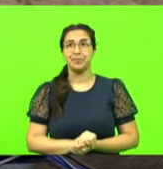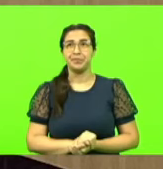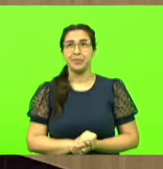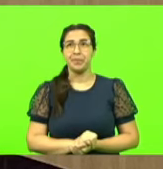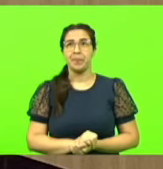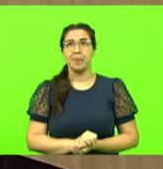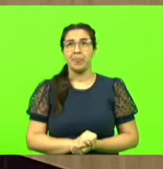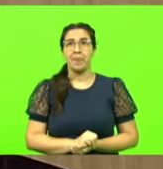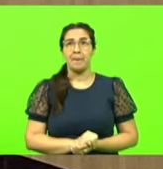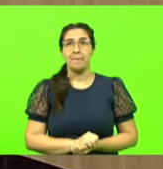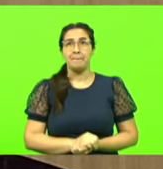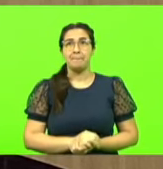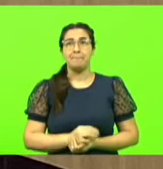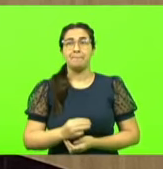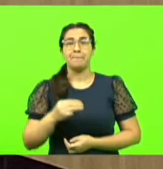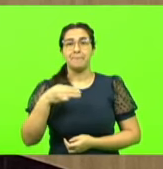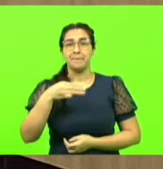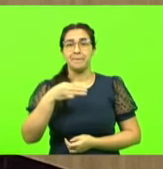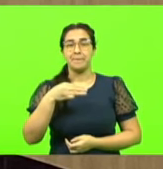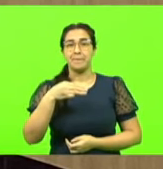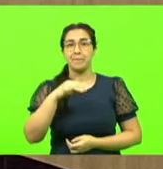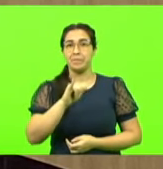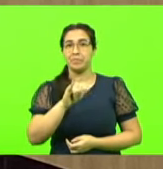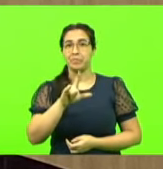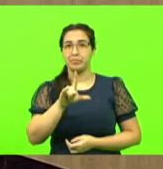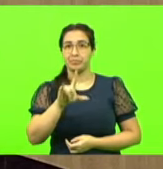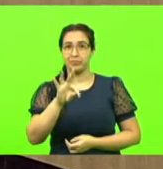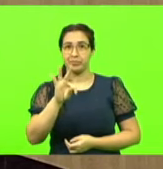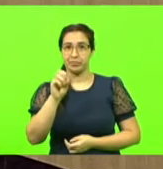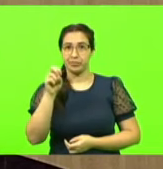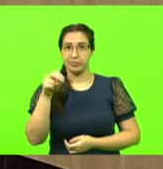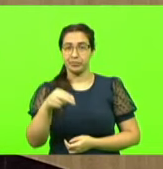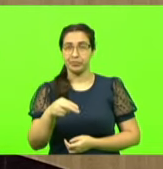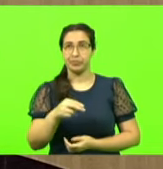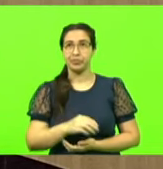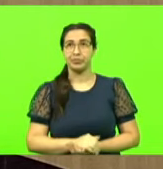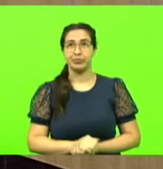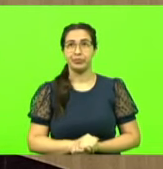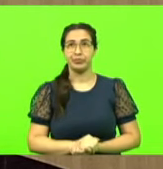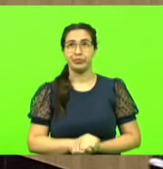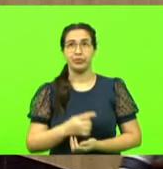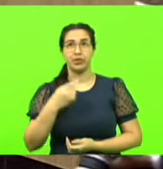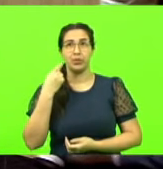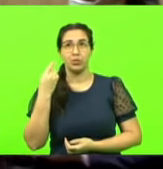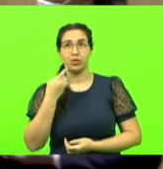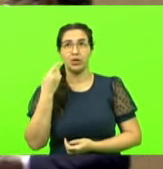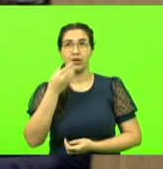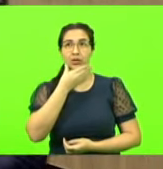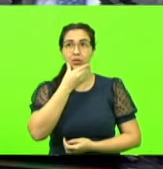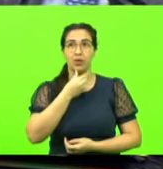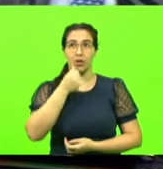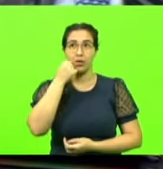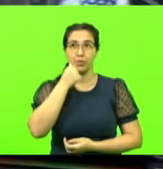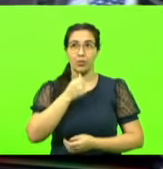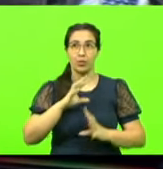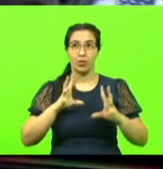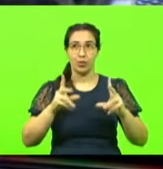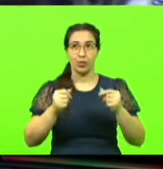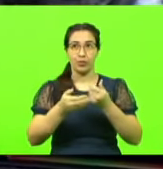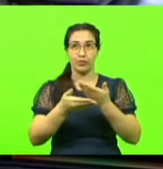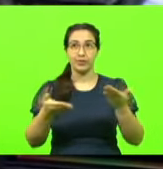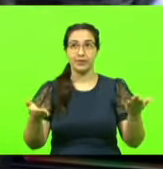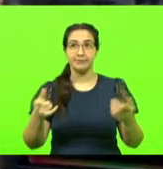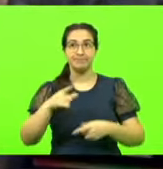Milton Obos. Na sequência, deputada Paulinha. Senhor presidente, senhora deputada, senhores deputados, nós tivemos